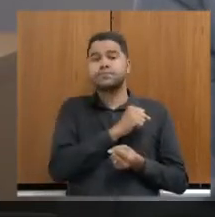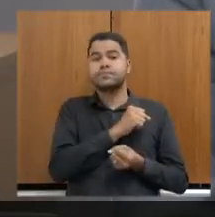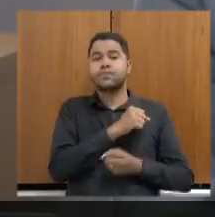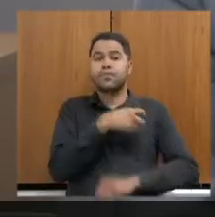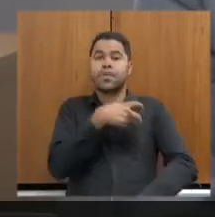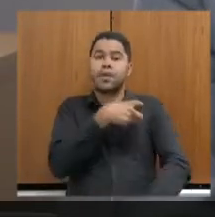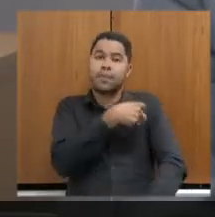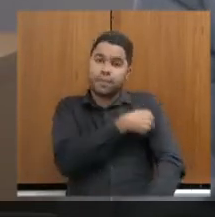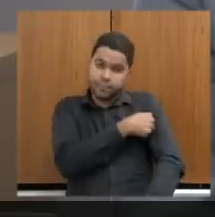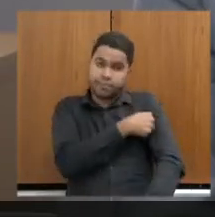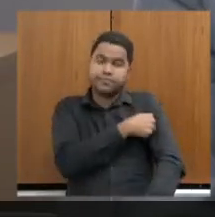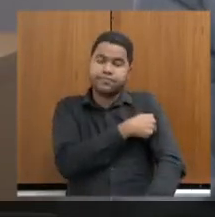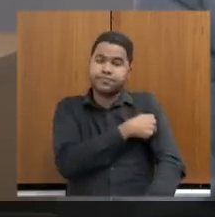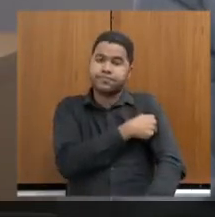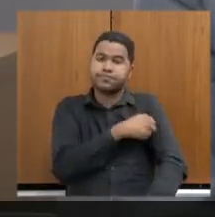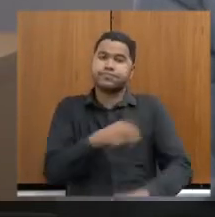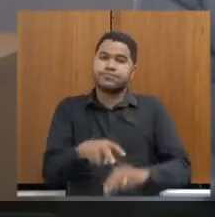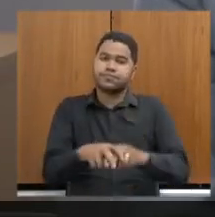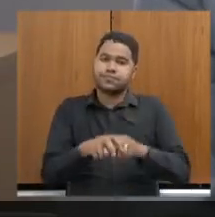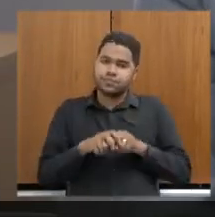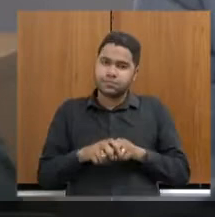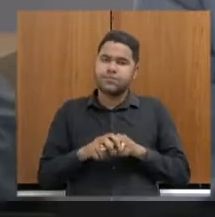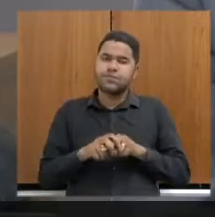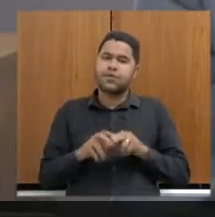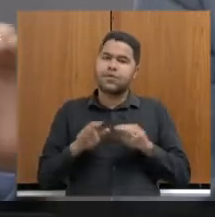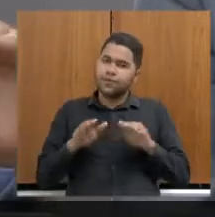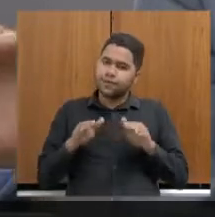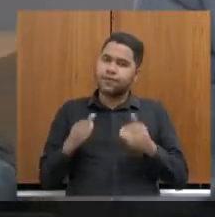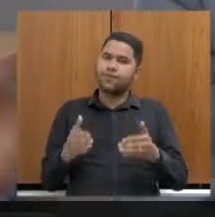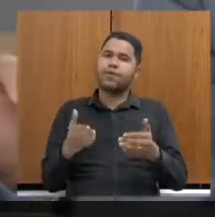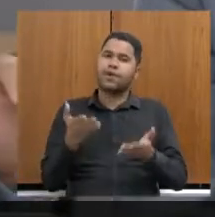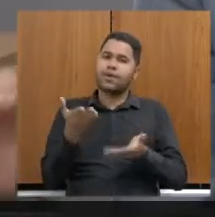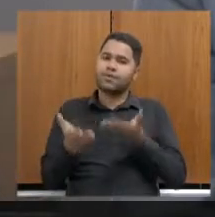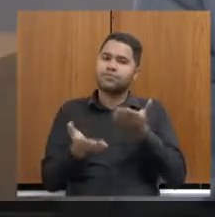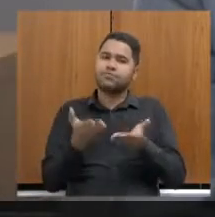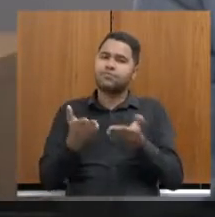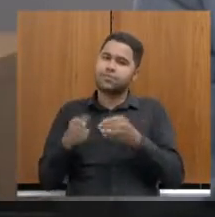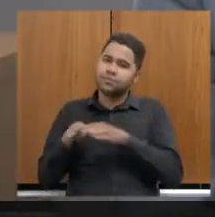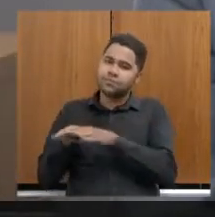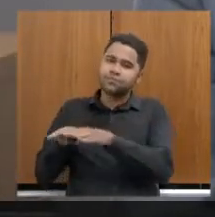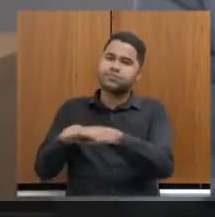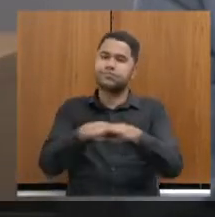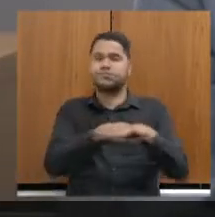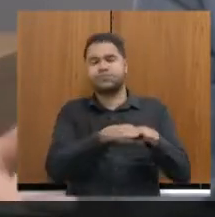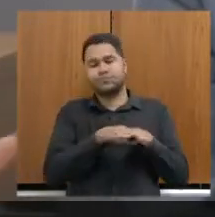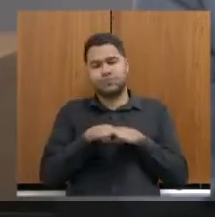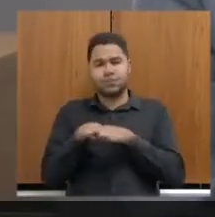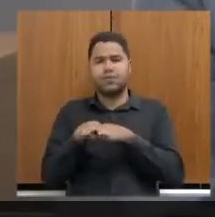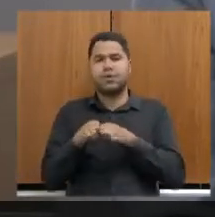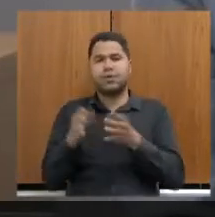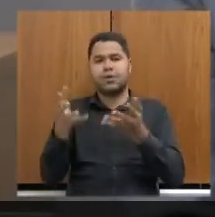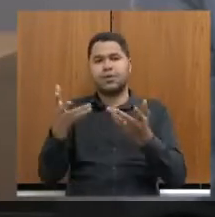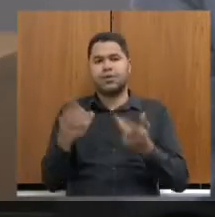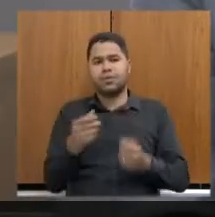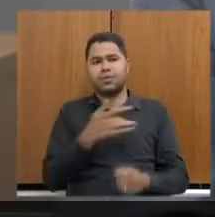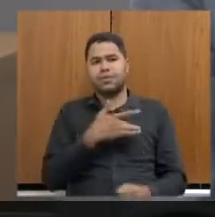doses de vacina justamente para trabalhar e tratar o estado de forma igual nesse atendimento de saúde nesse atendimento